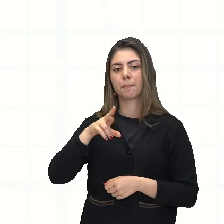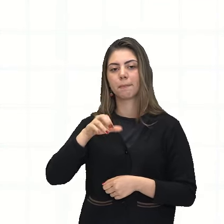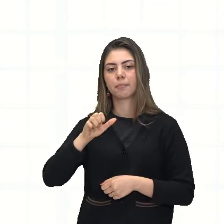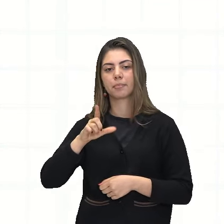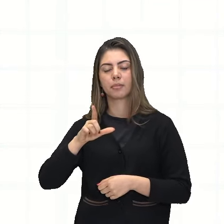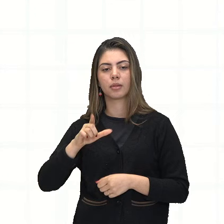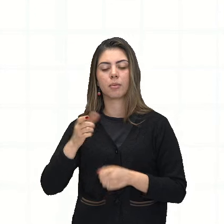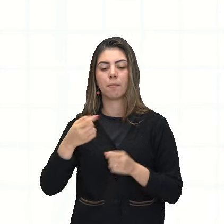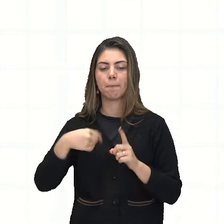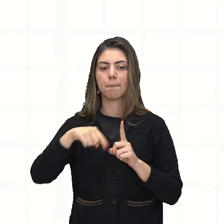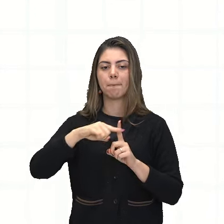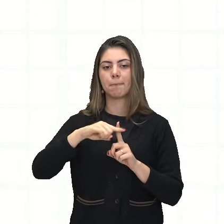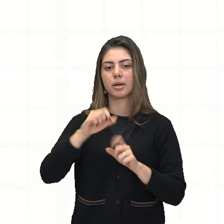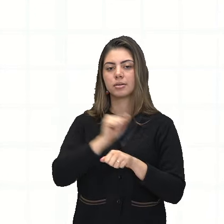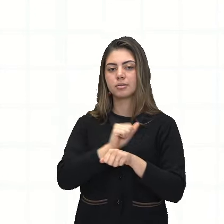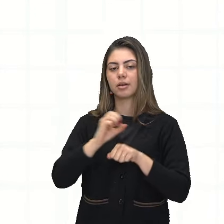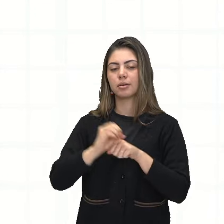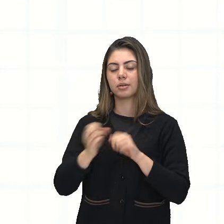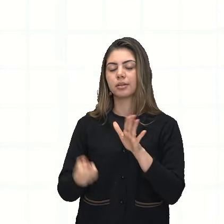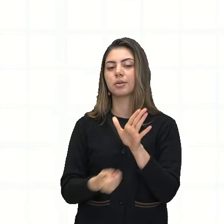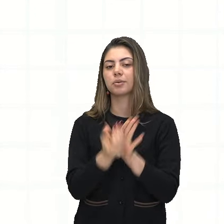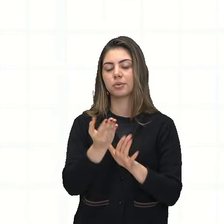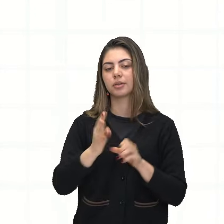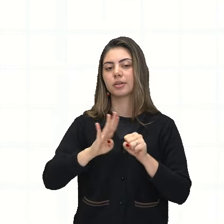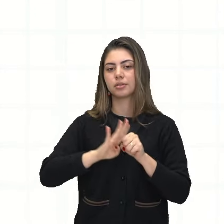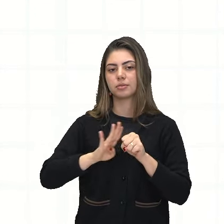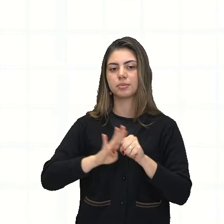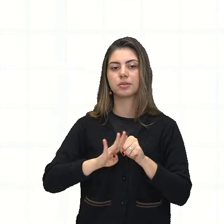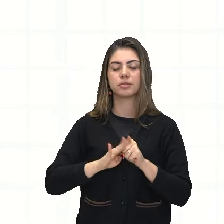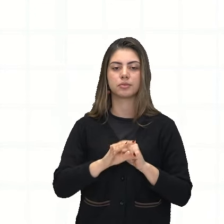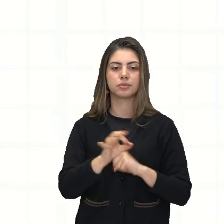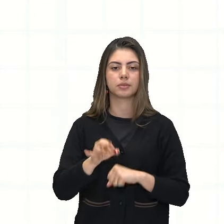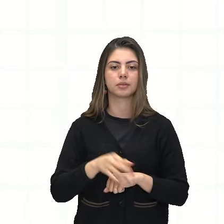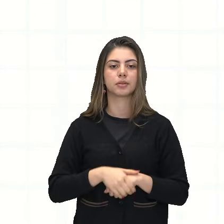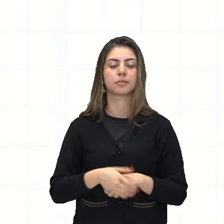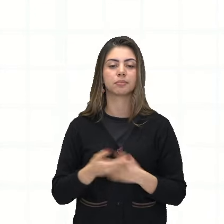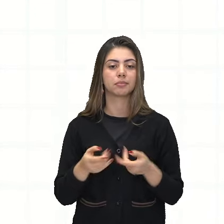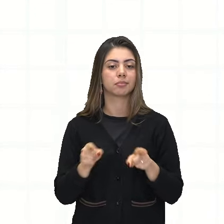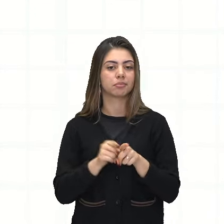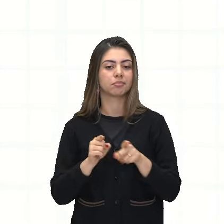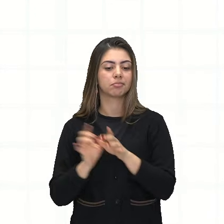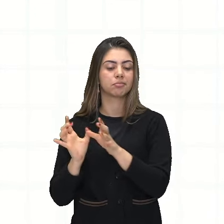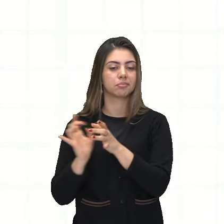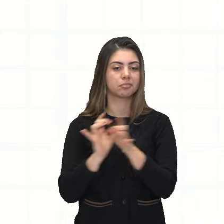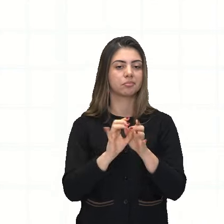pelo artigo. Então, se torna uma palavra substantivada. E coesão referencial.